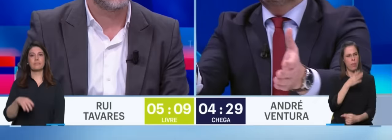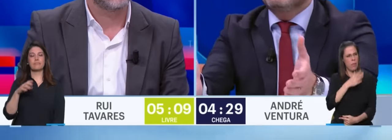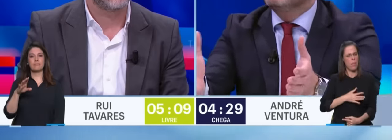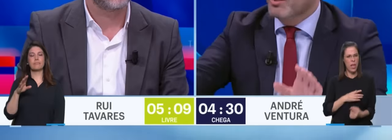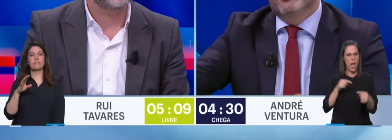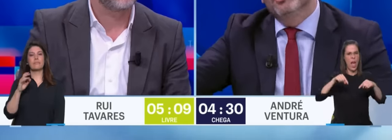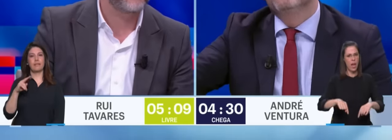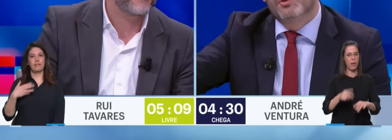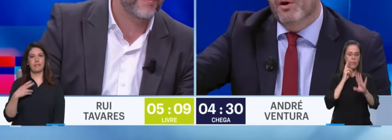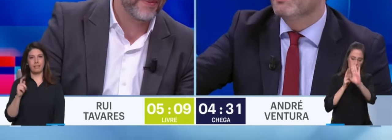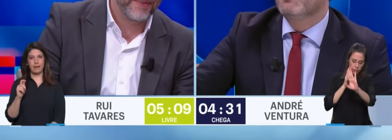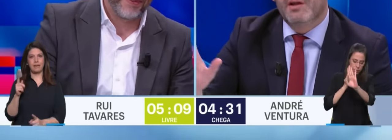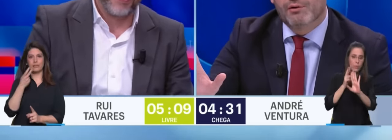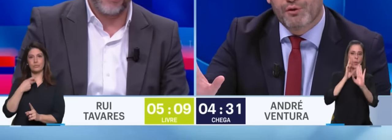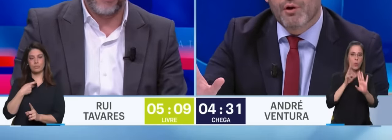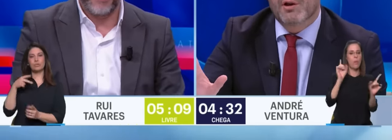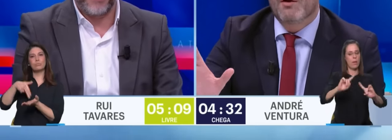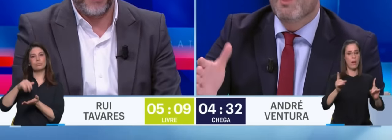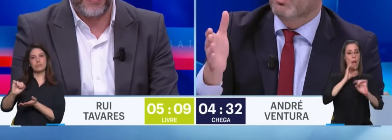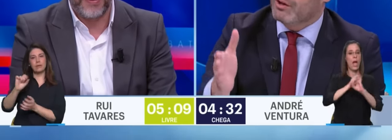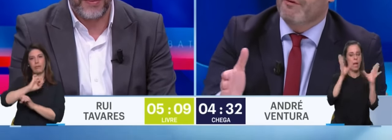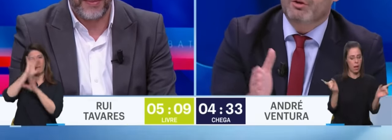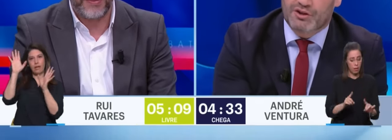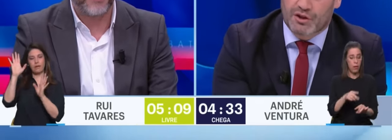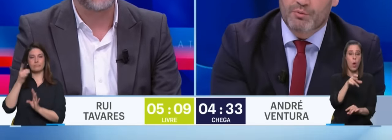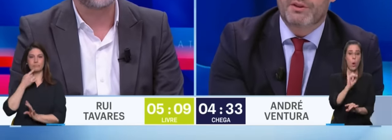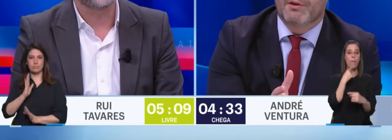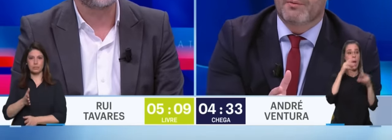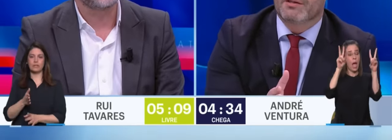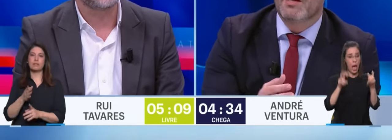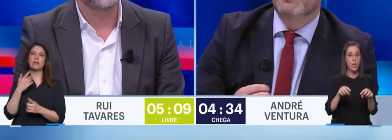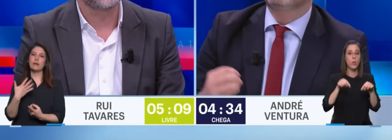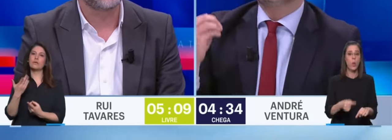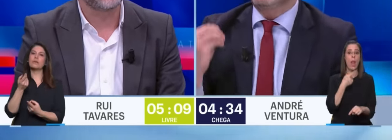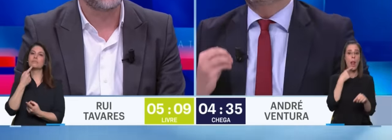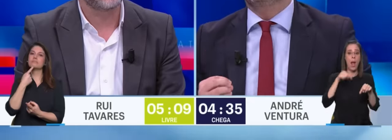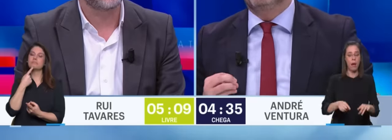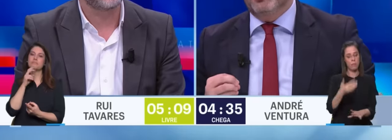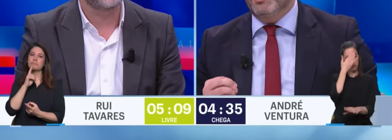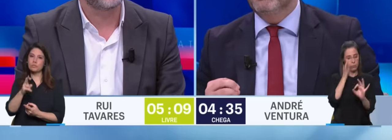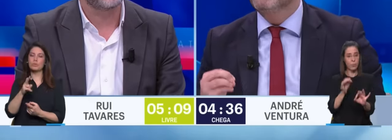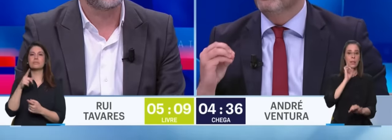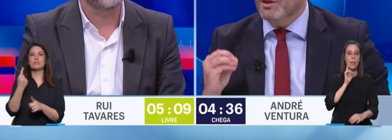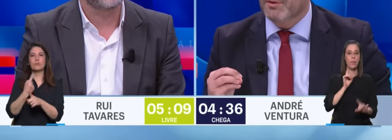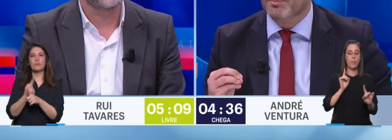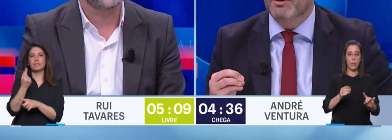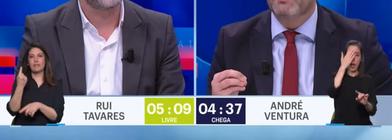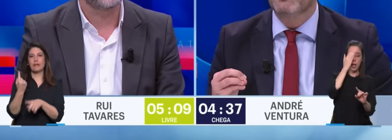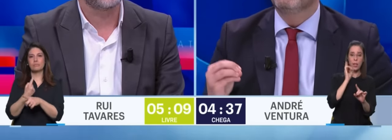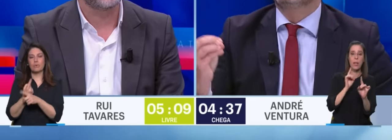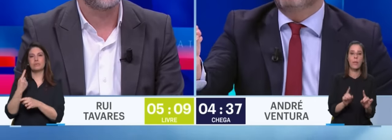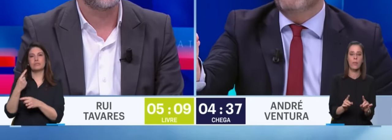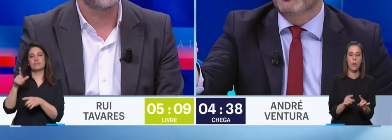TR aqui não ficou Claro porque o r troue este assun ao eu acho que é